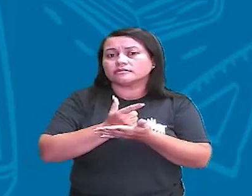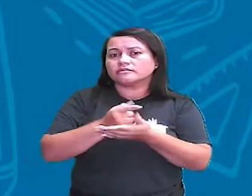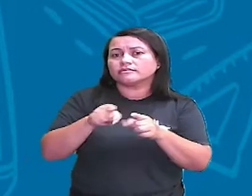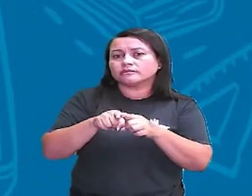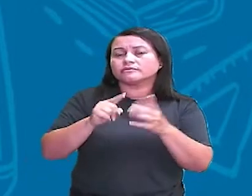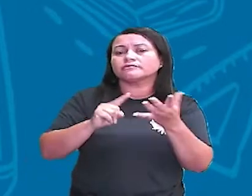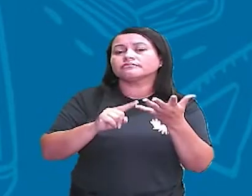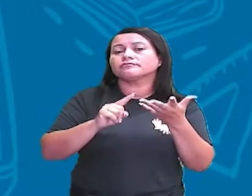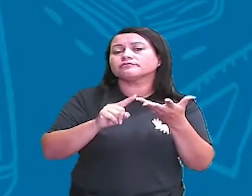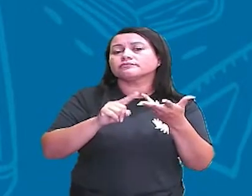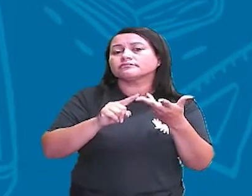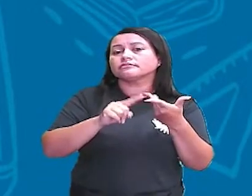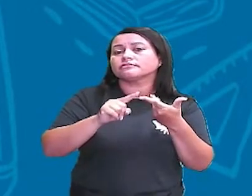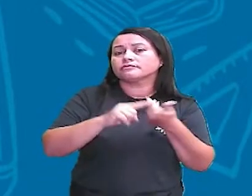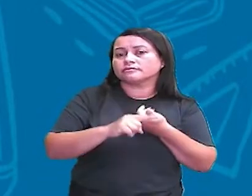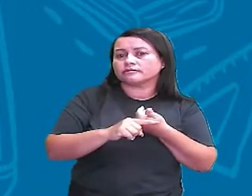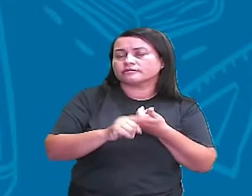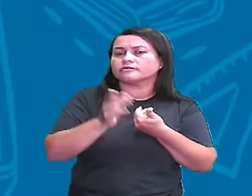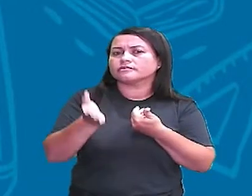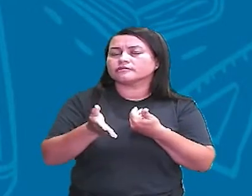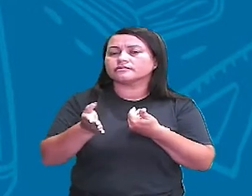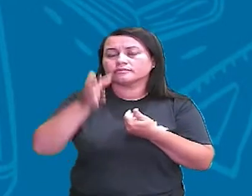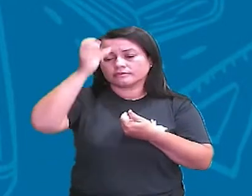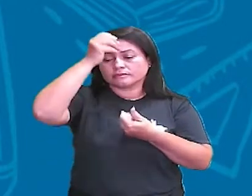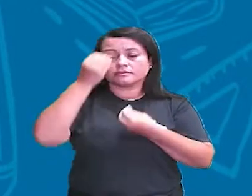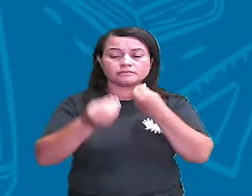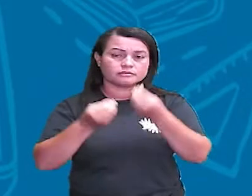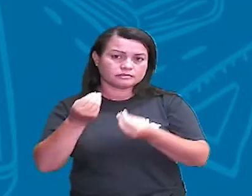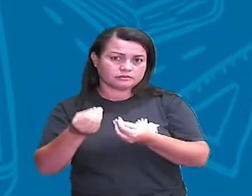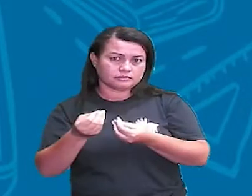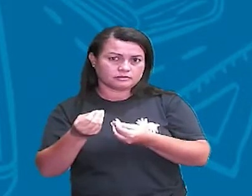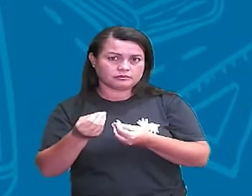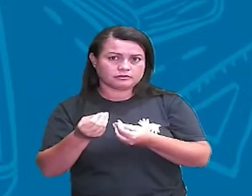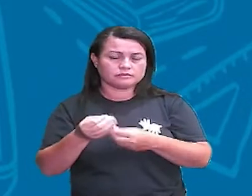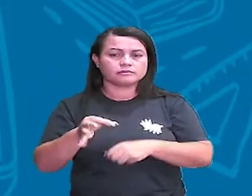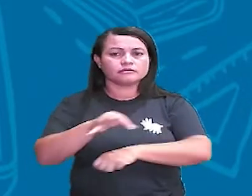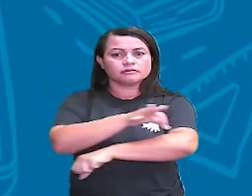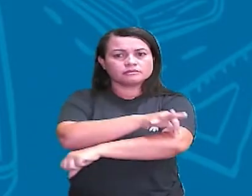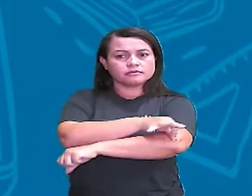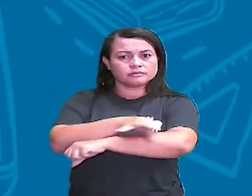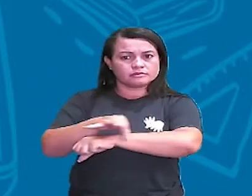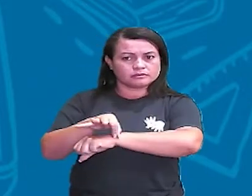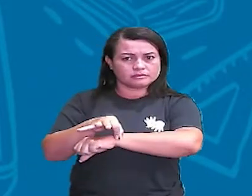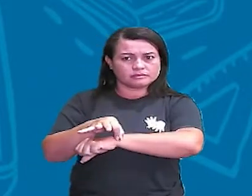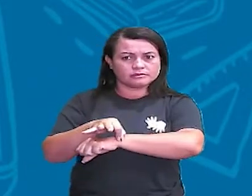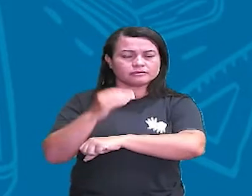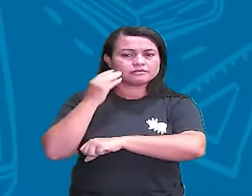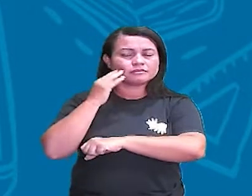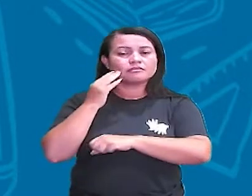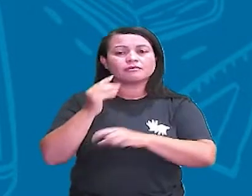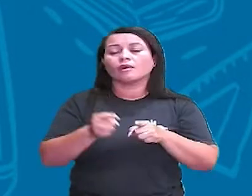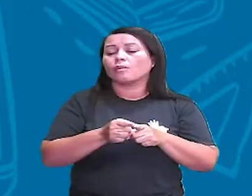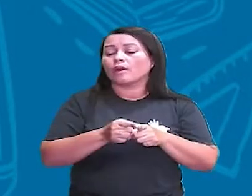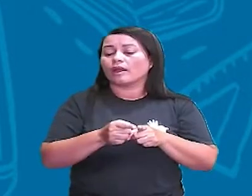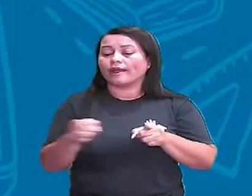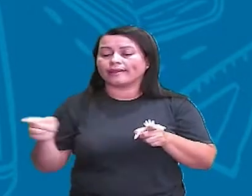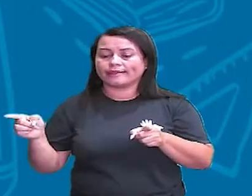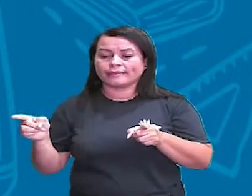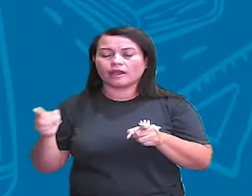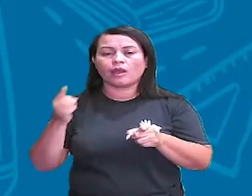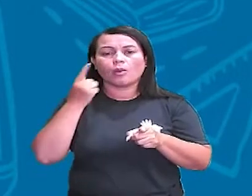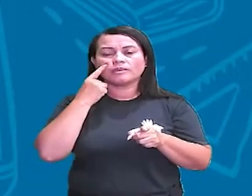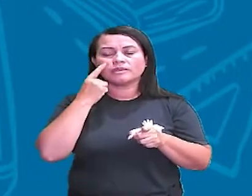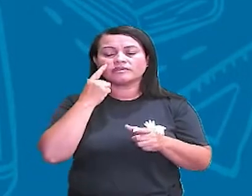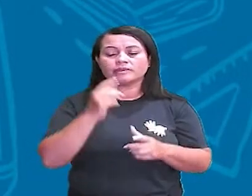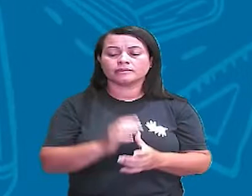seus dedinhos. Aí agora a gente vai aprender usando a reta numérica, tá certo? E aí eu trouxe para